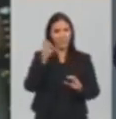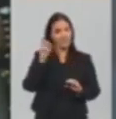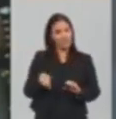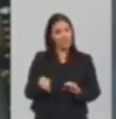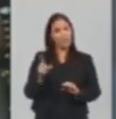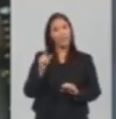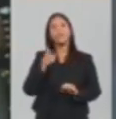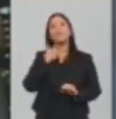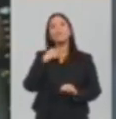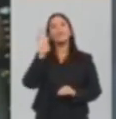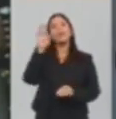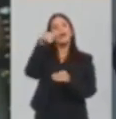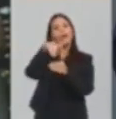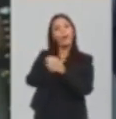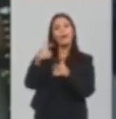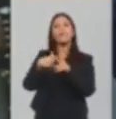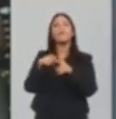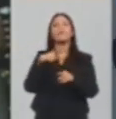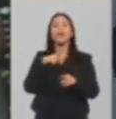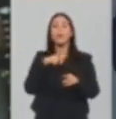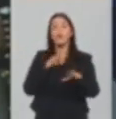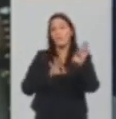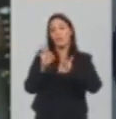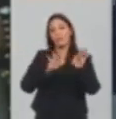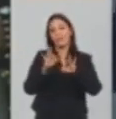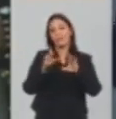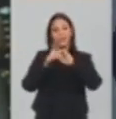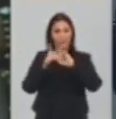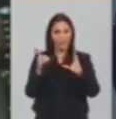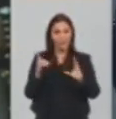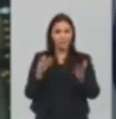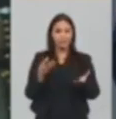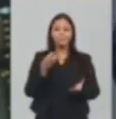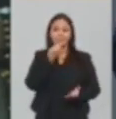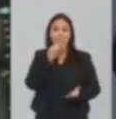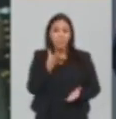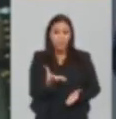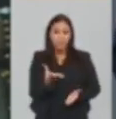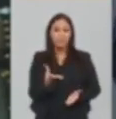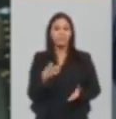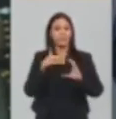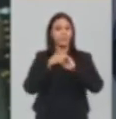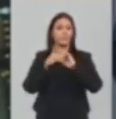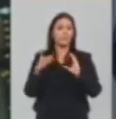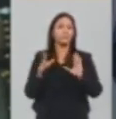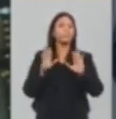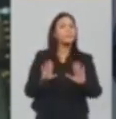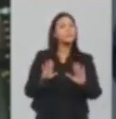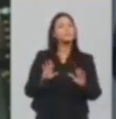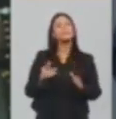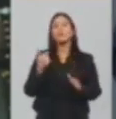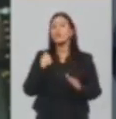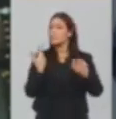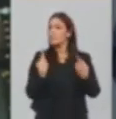e só é candidato Porque existe um processo democrático né E que bom que esse processo democrático existe eu